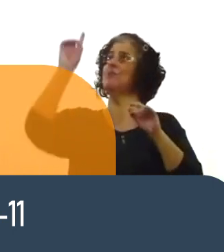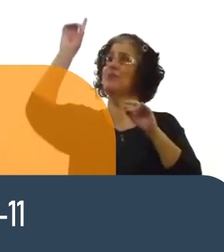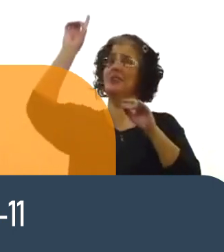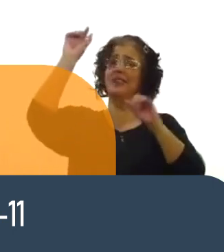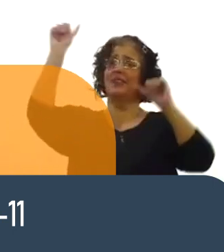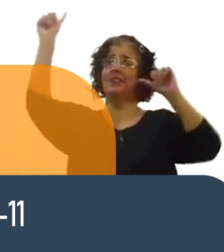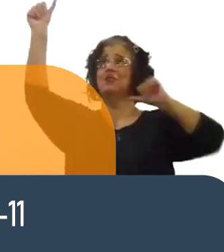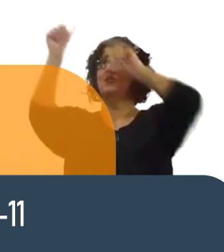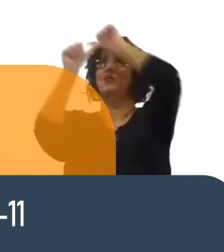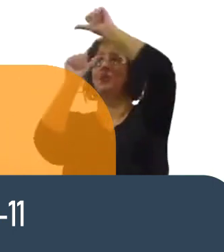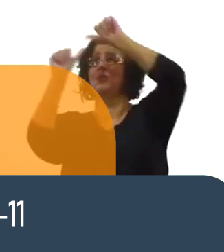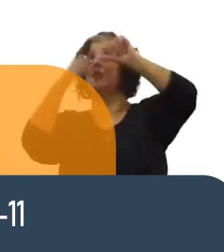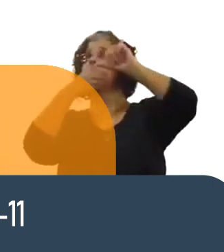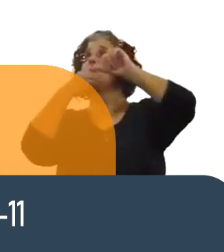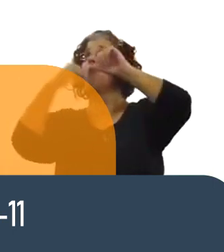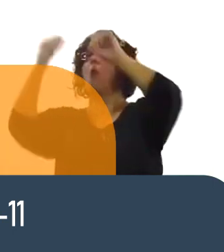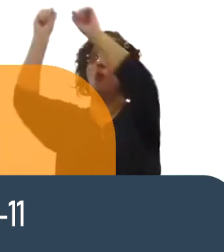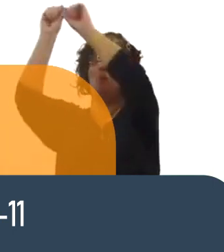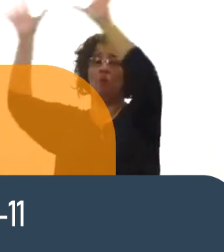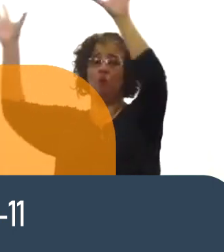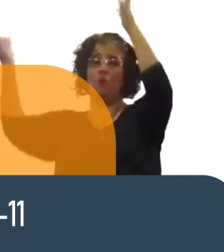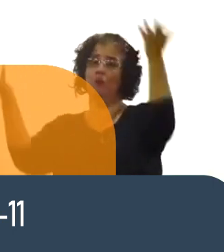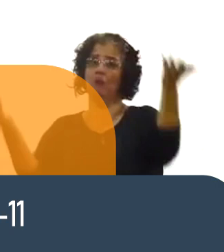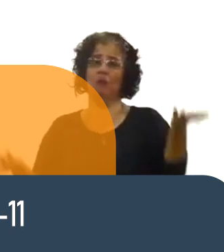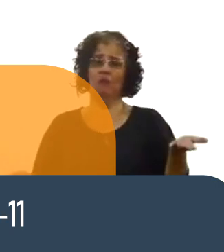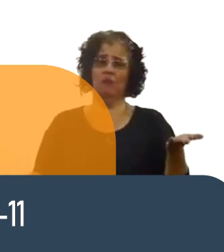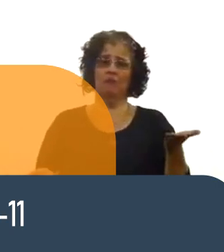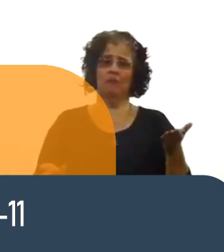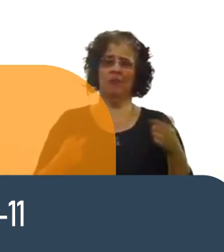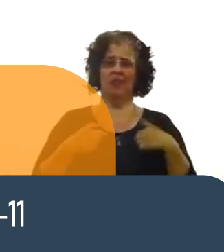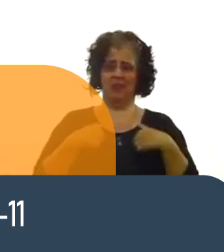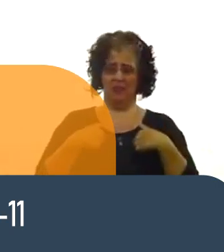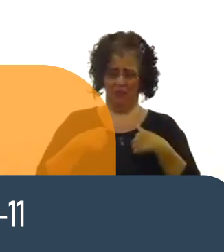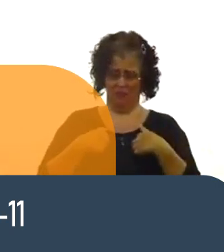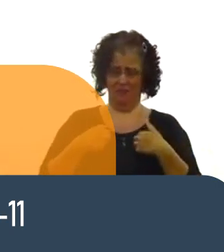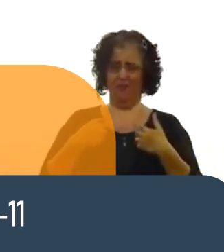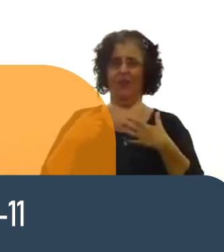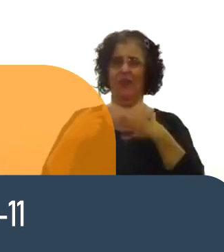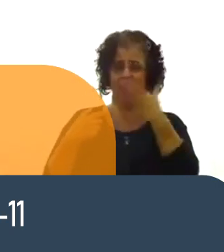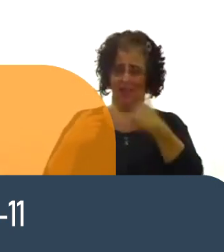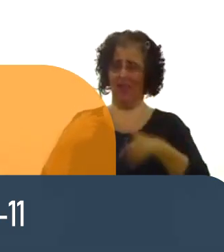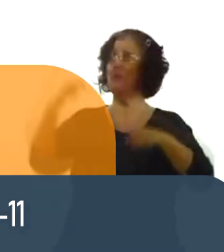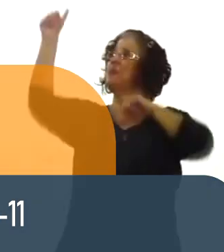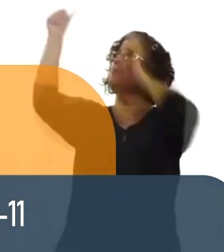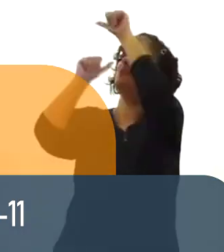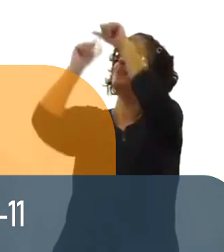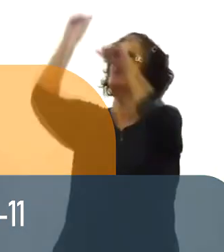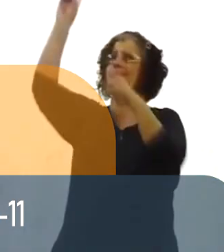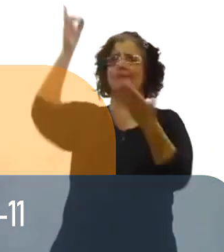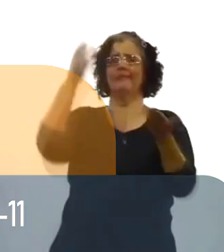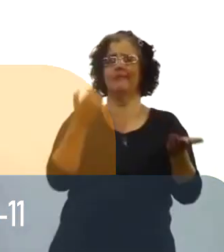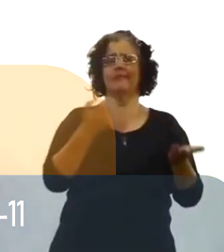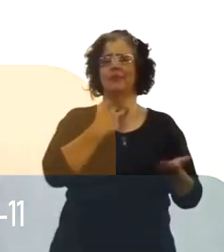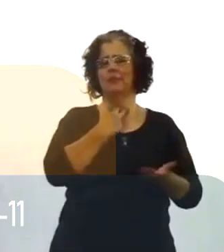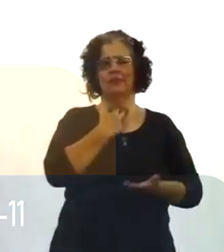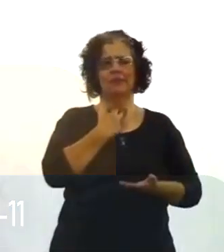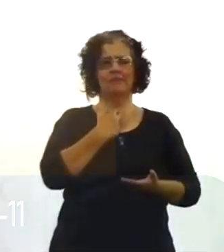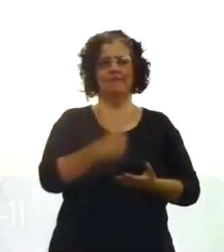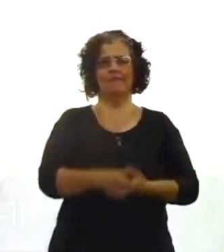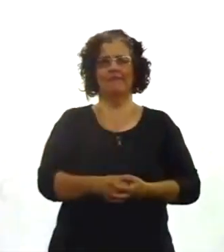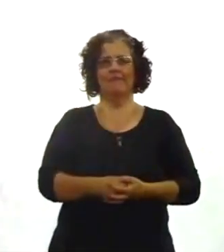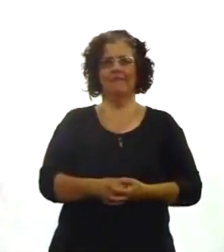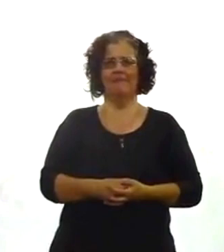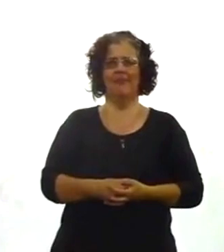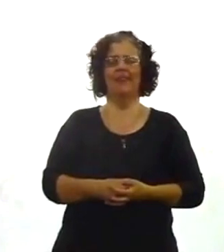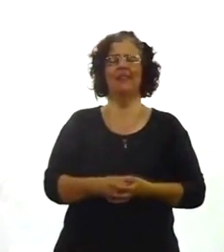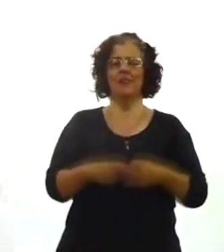todo, que divino é o próprio universo. E por isso aquela ideia da mãe